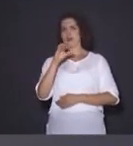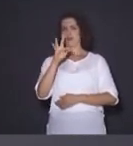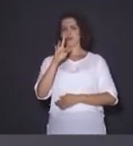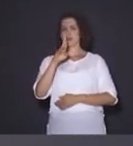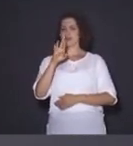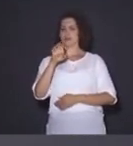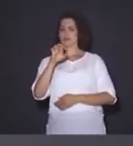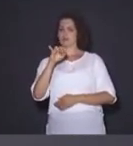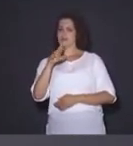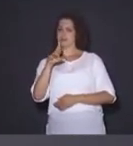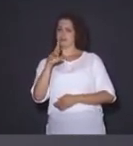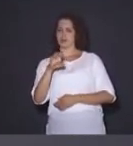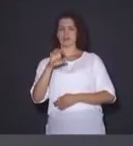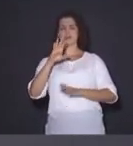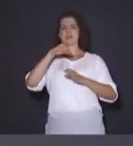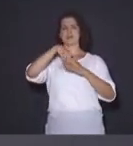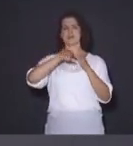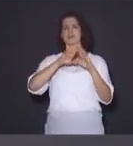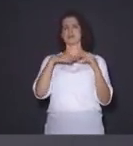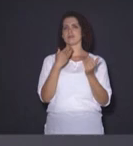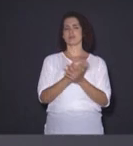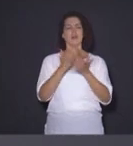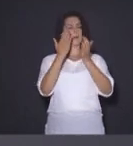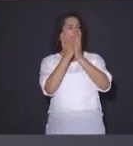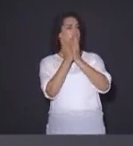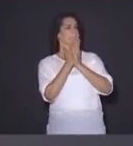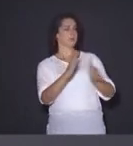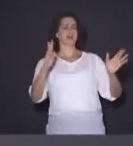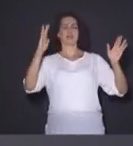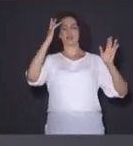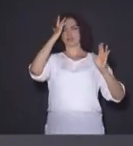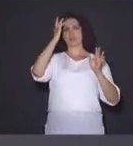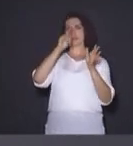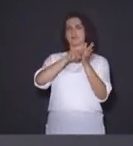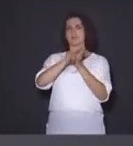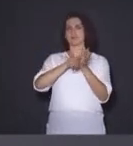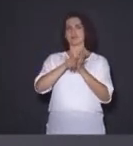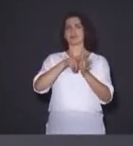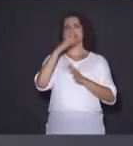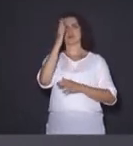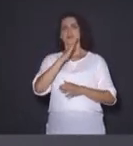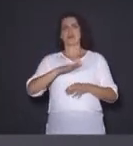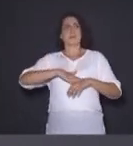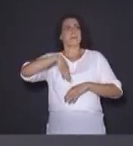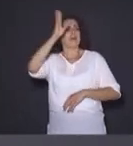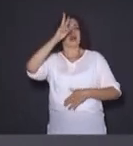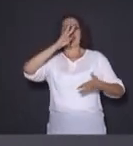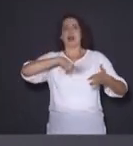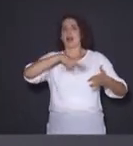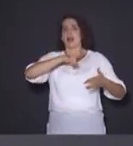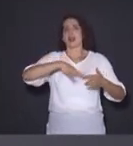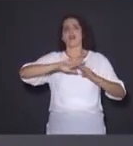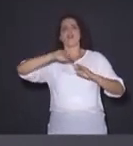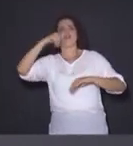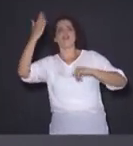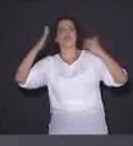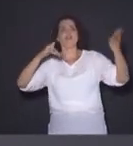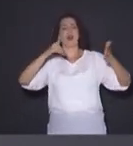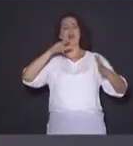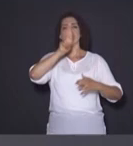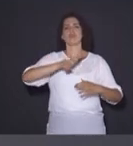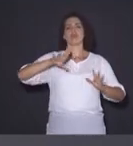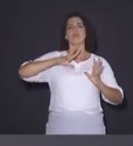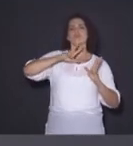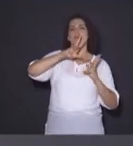do nosso pesquisador é o pesquisador brasileiro não é mais lido em oxford harvard nas grandes universidades do mundo inteiro